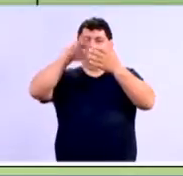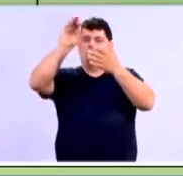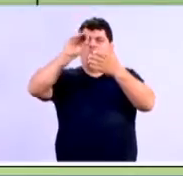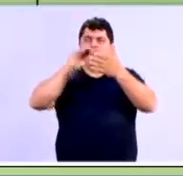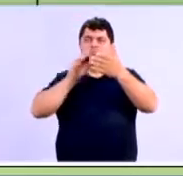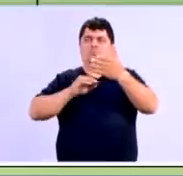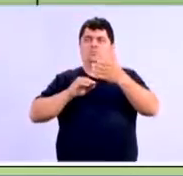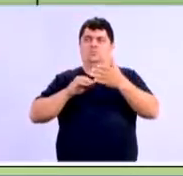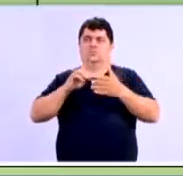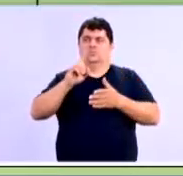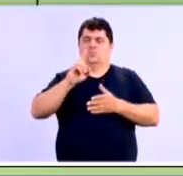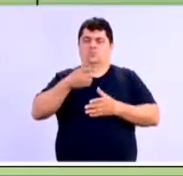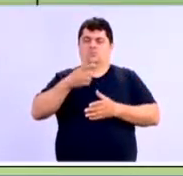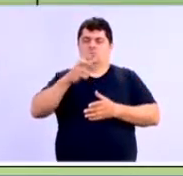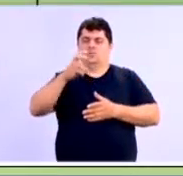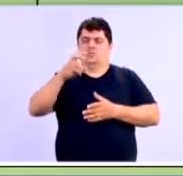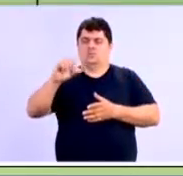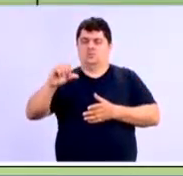quanto?